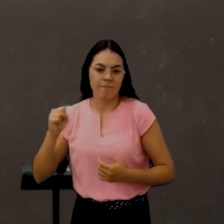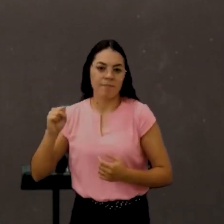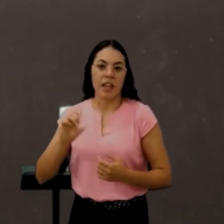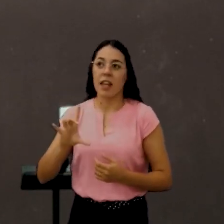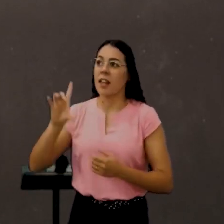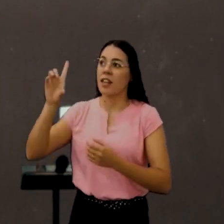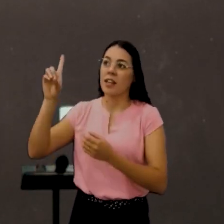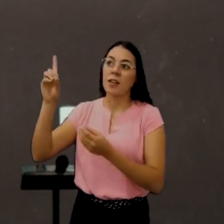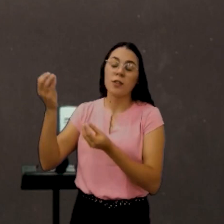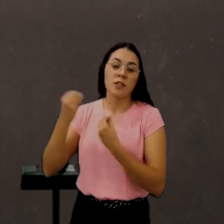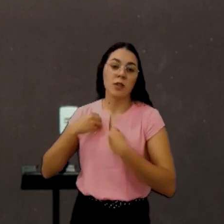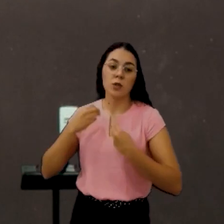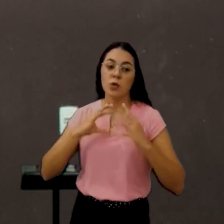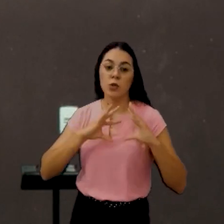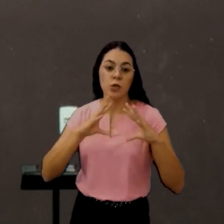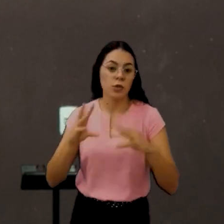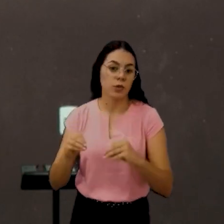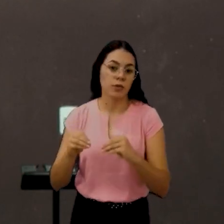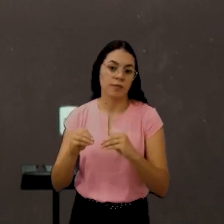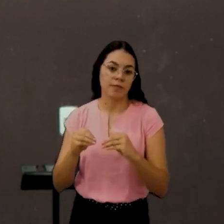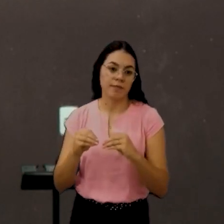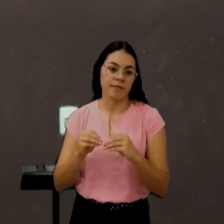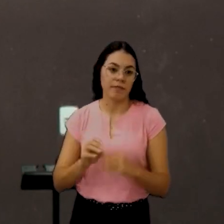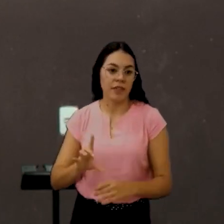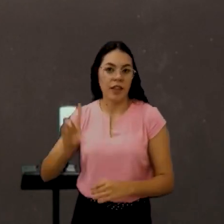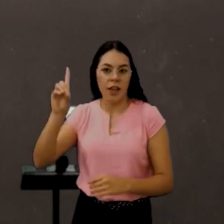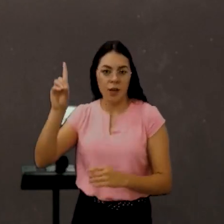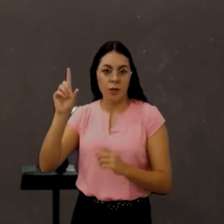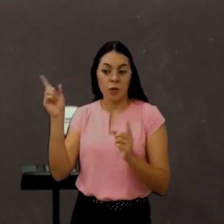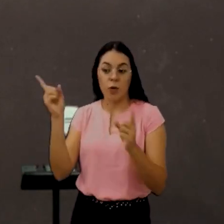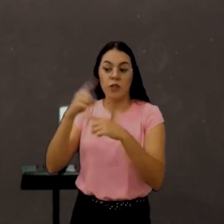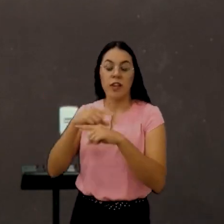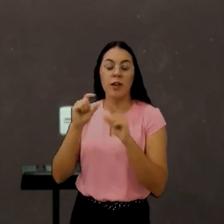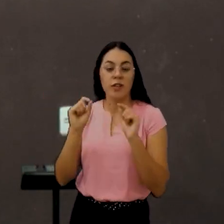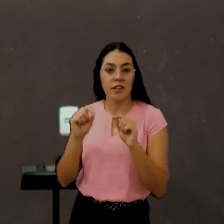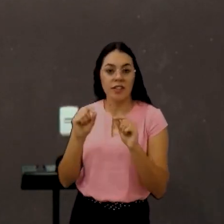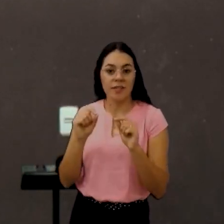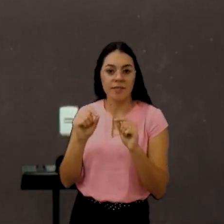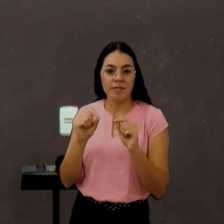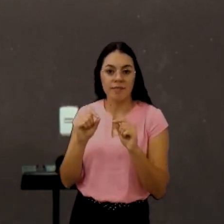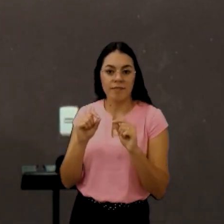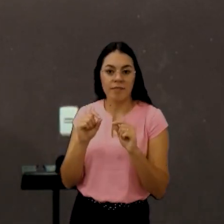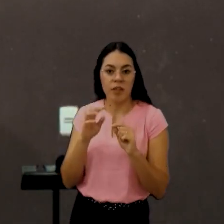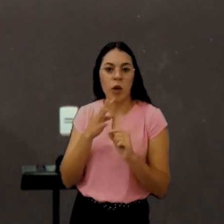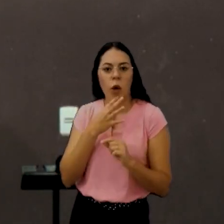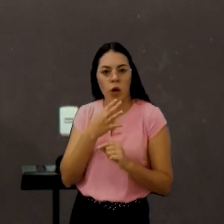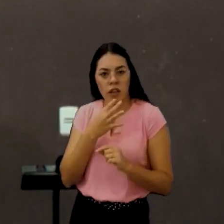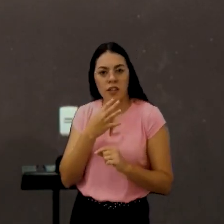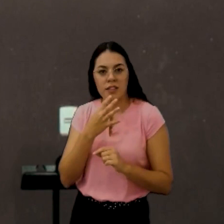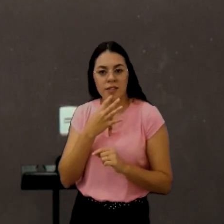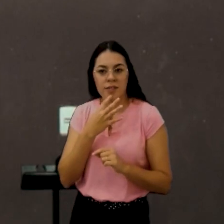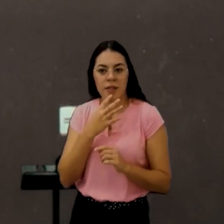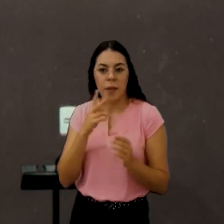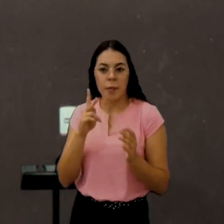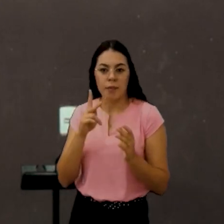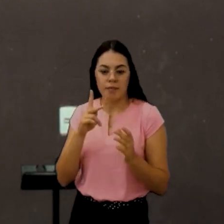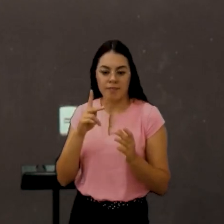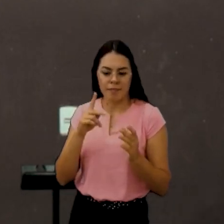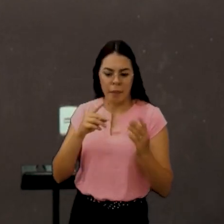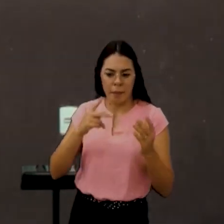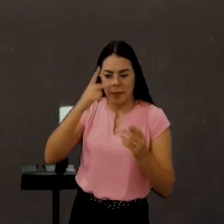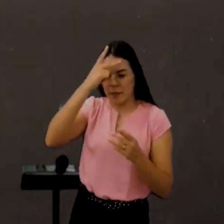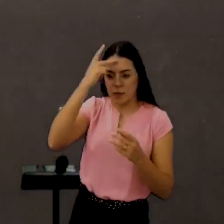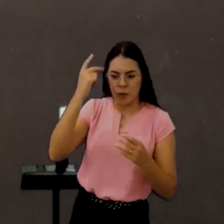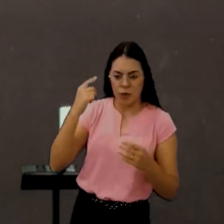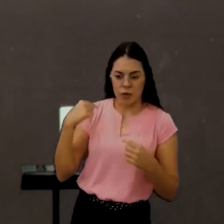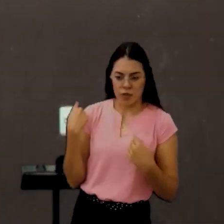deu. Nosso Deus, pelo contrário, nós sendo conhecidos como criaturas rebeldes, o